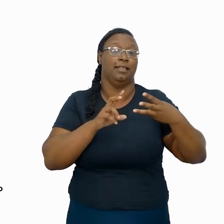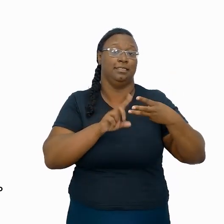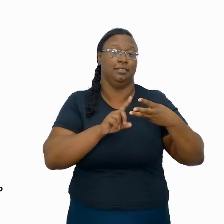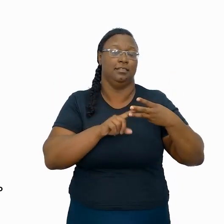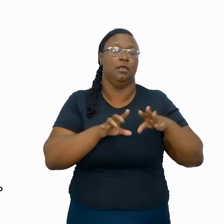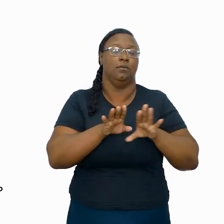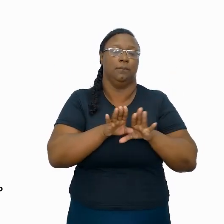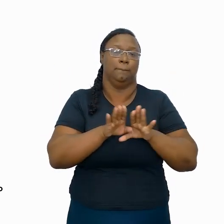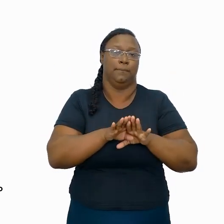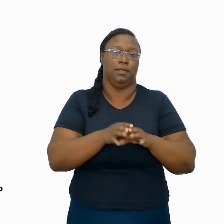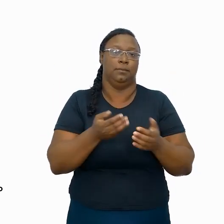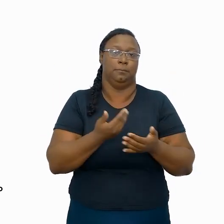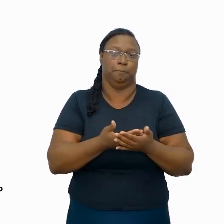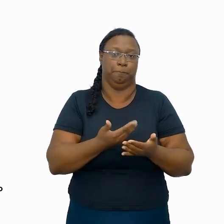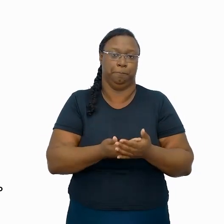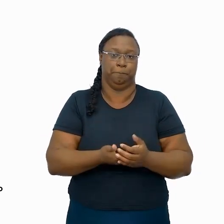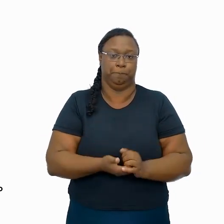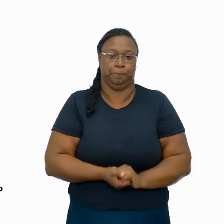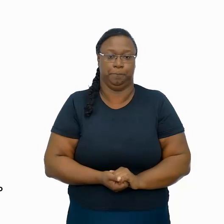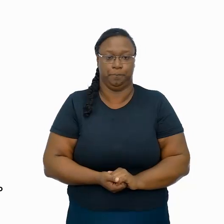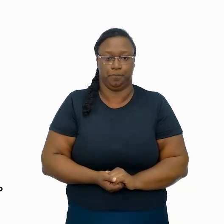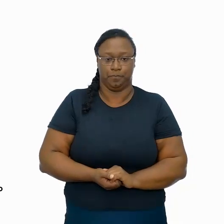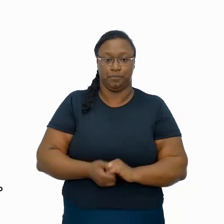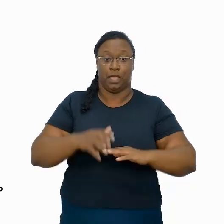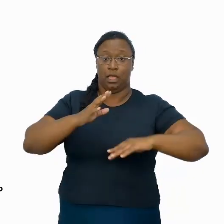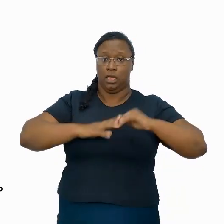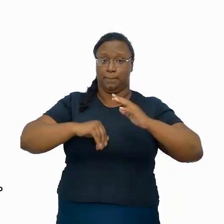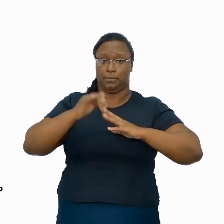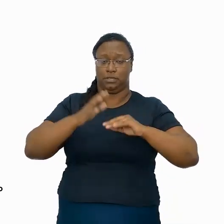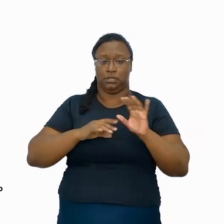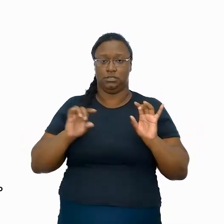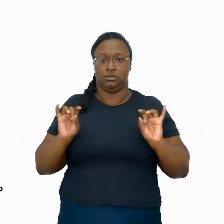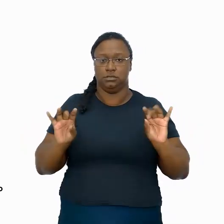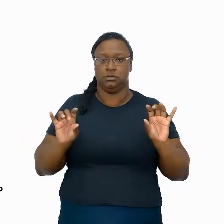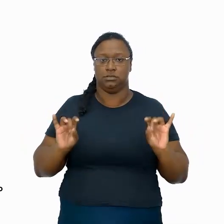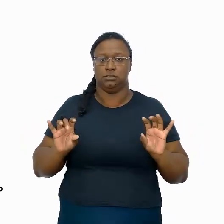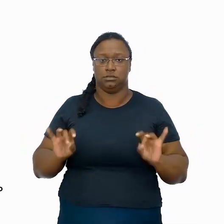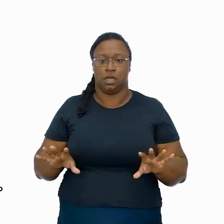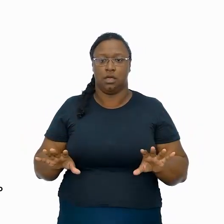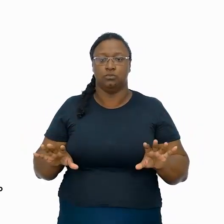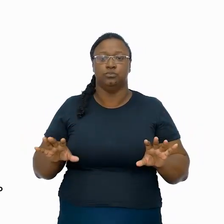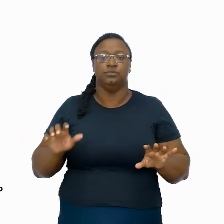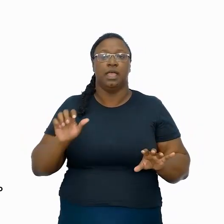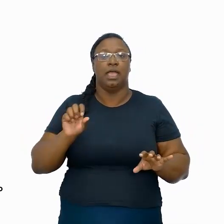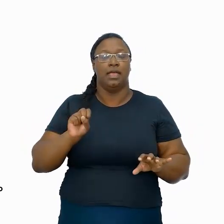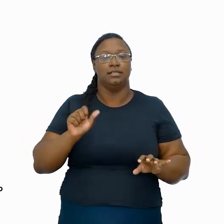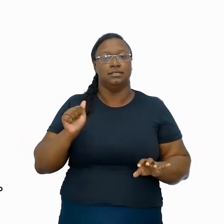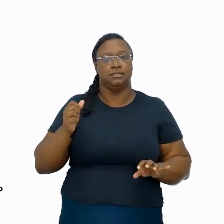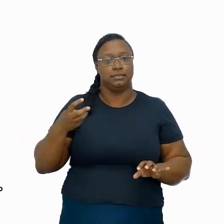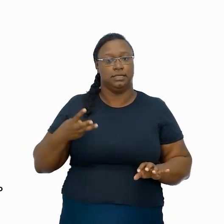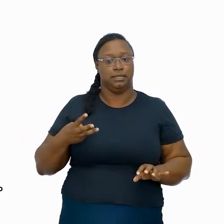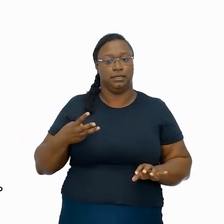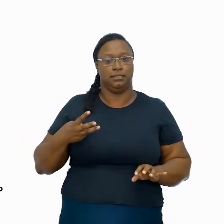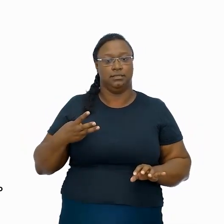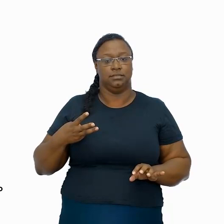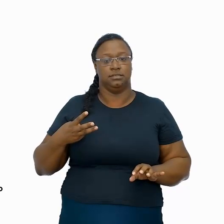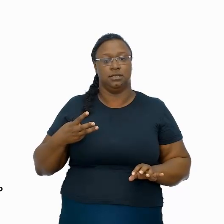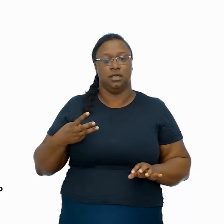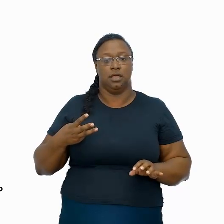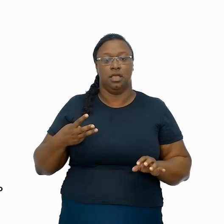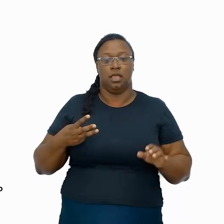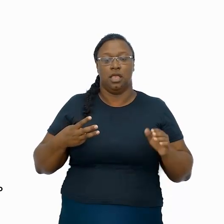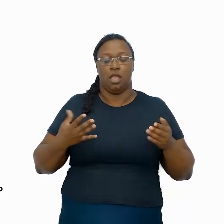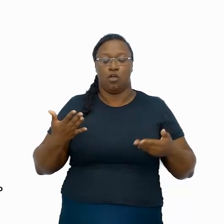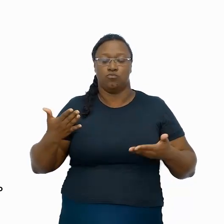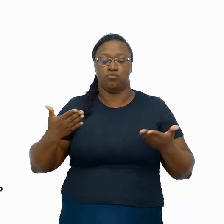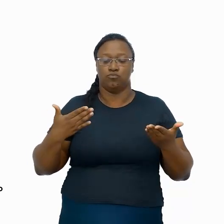também. A habilidade essencial, né, dessa SA3 é lá, relacionar a